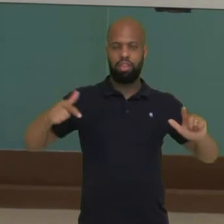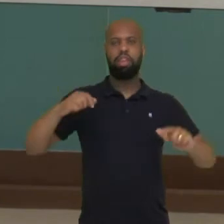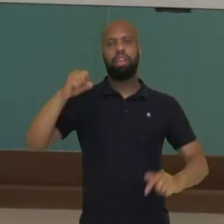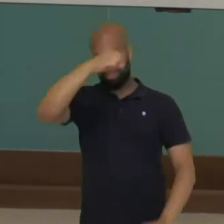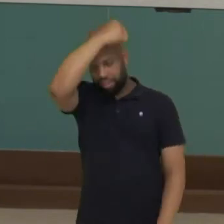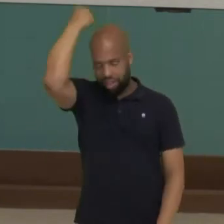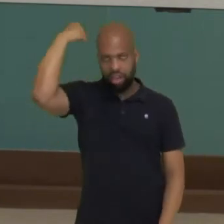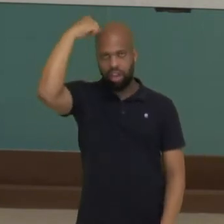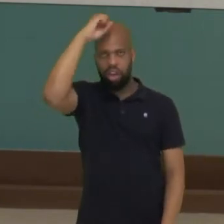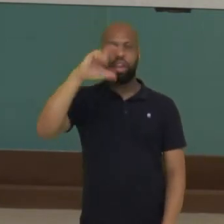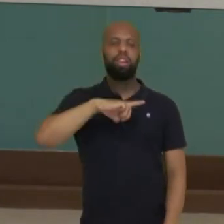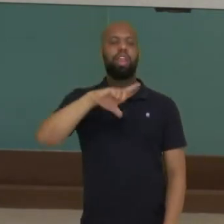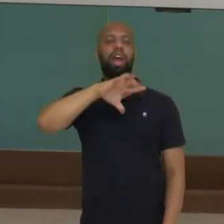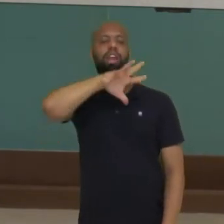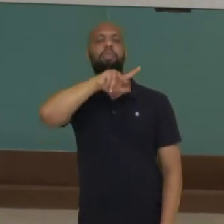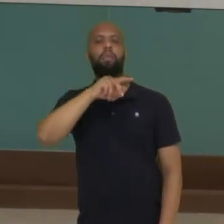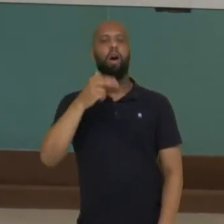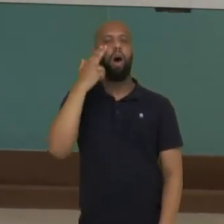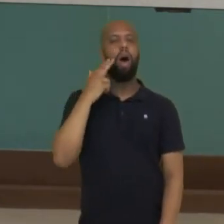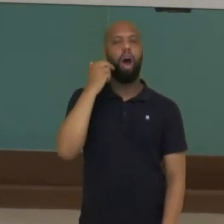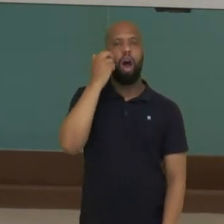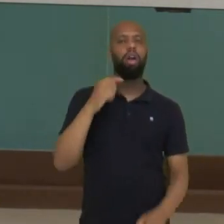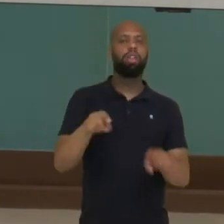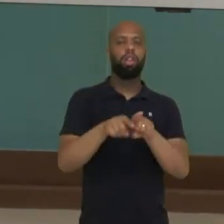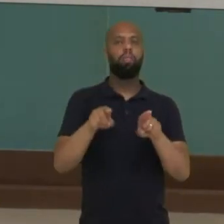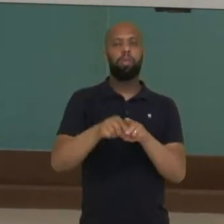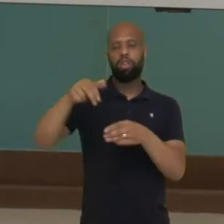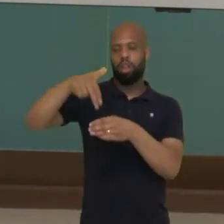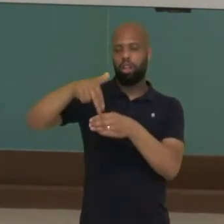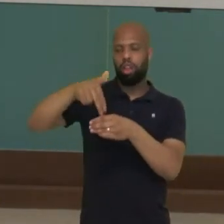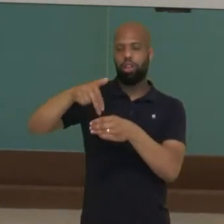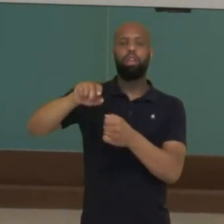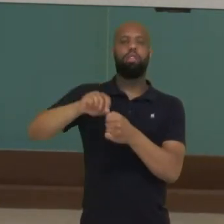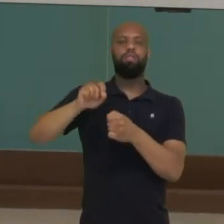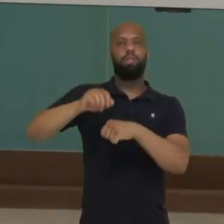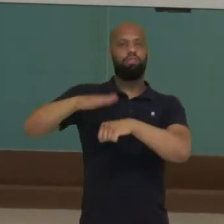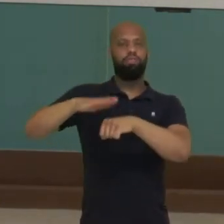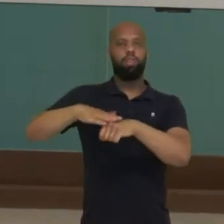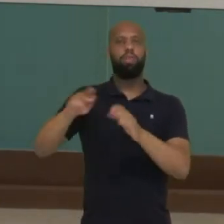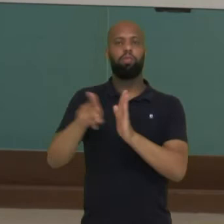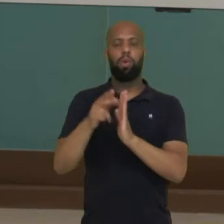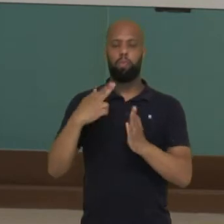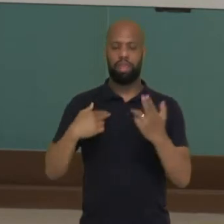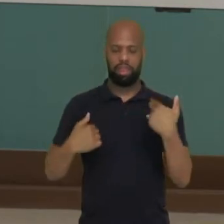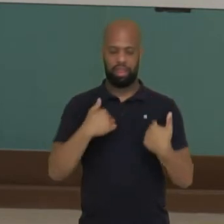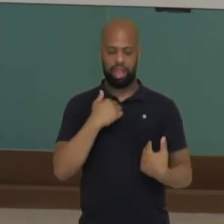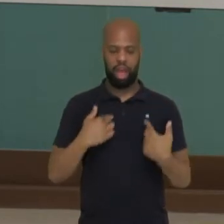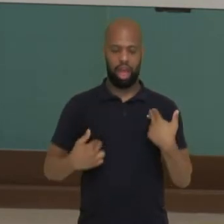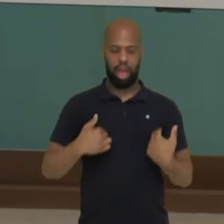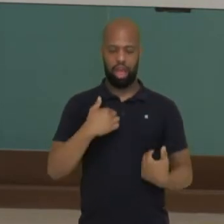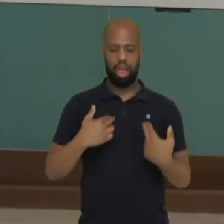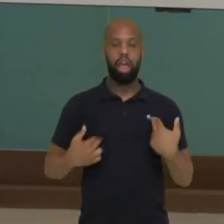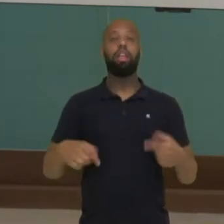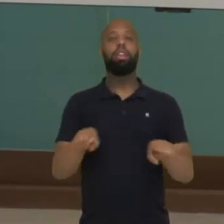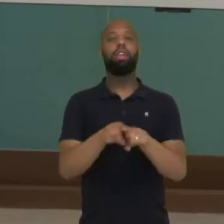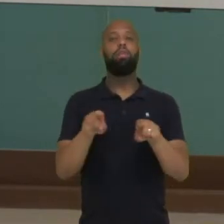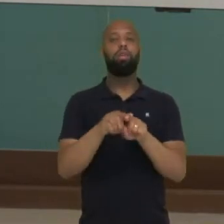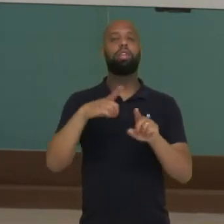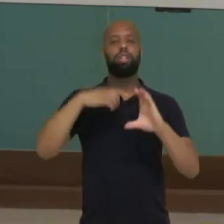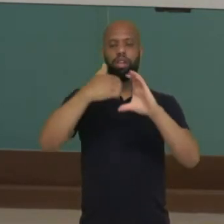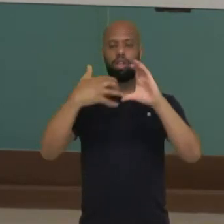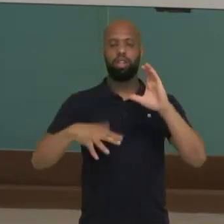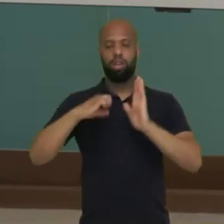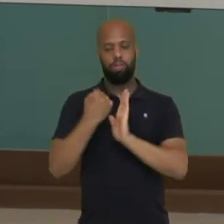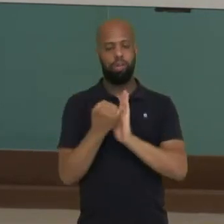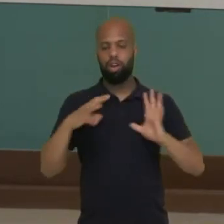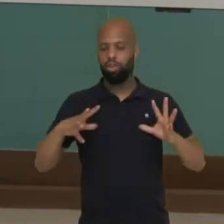que eles copiam, o tipo de tinta que eles produzem para pintura corporal. E é uma das características mais marcantes de todos